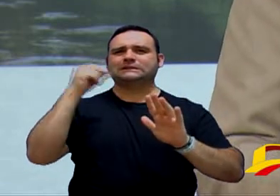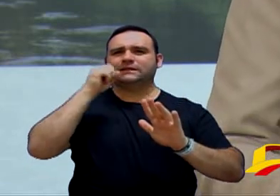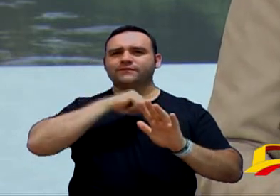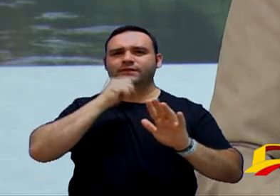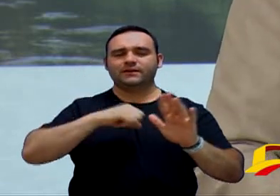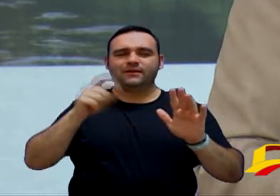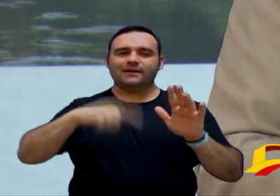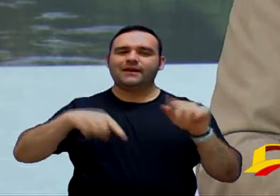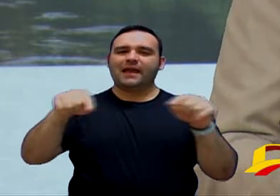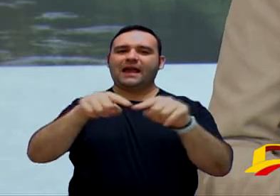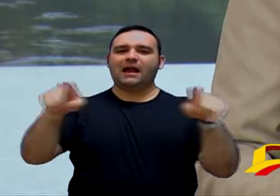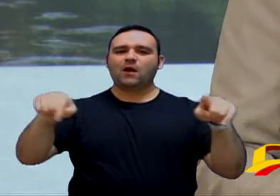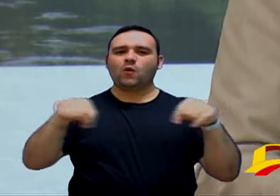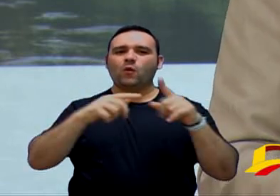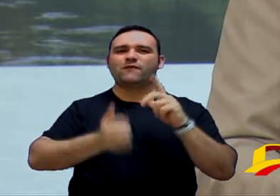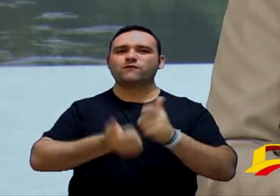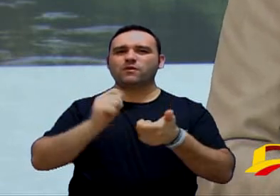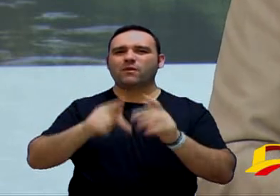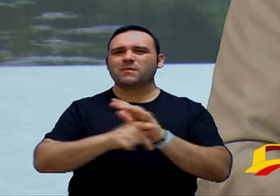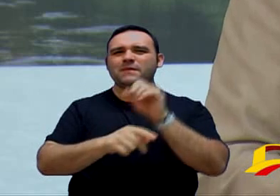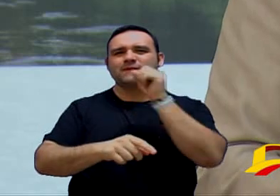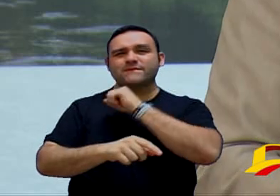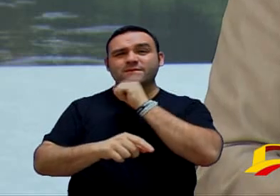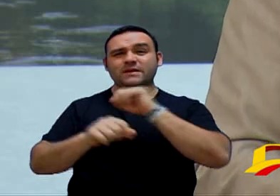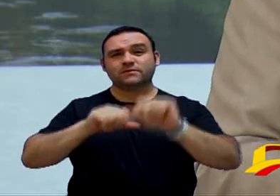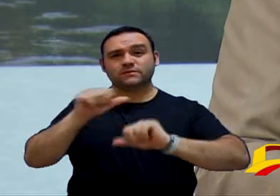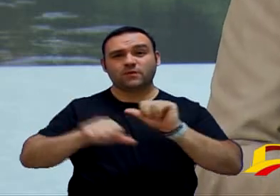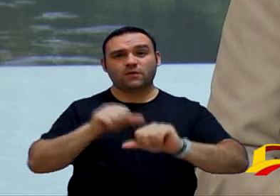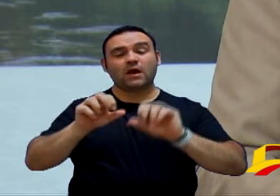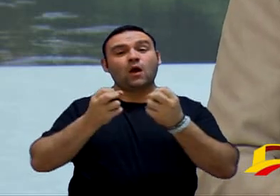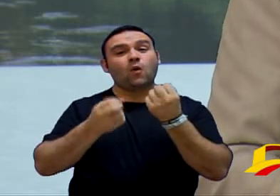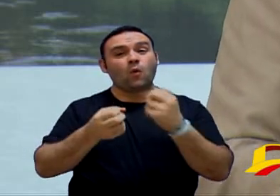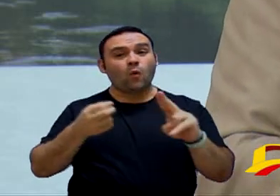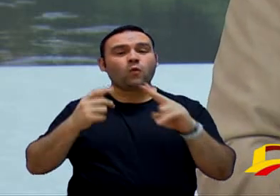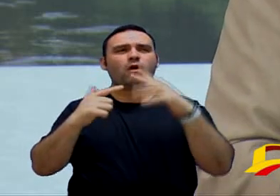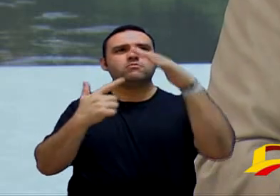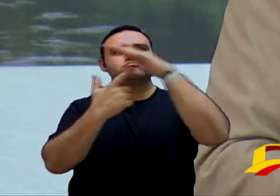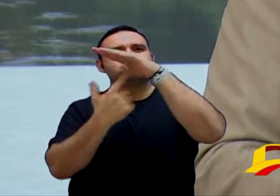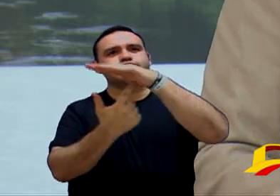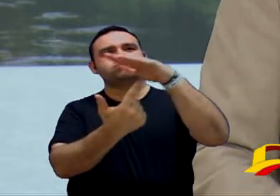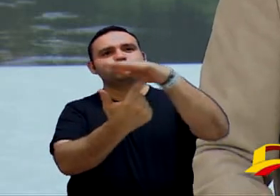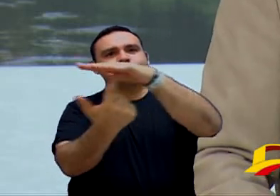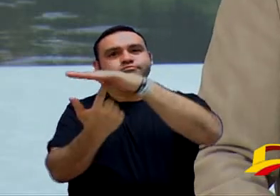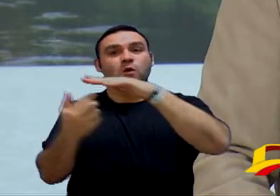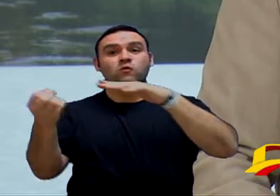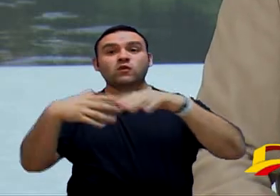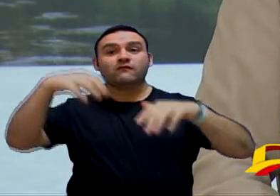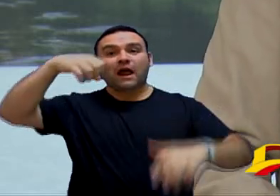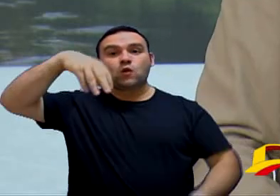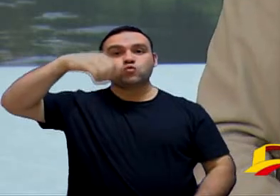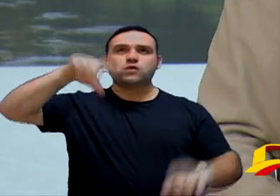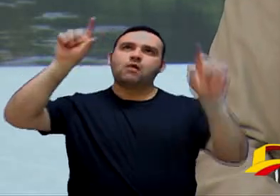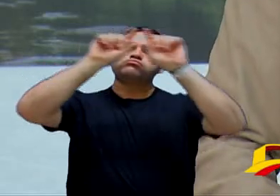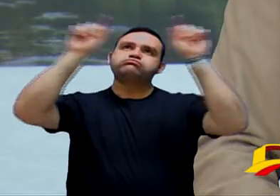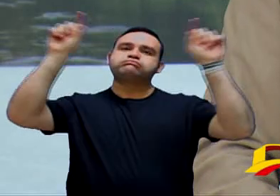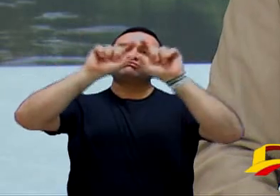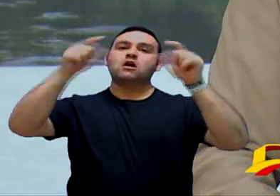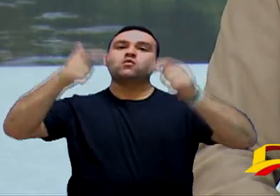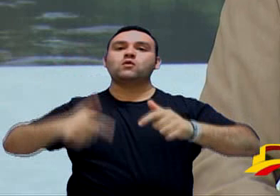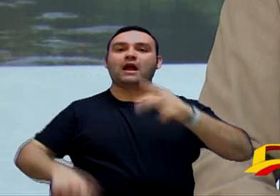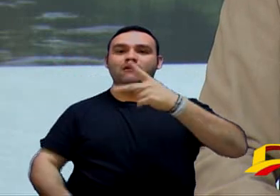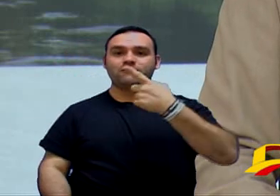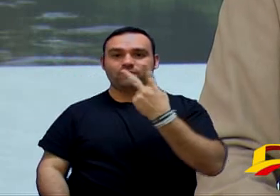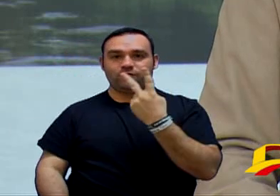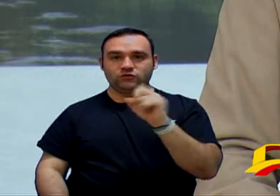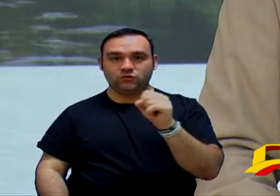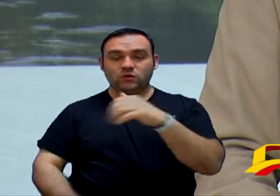uma quadra que é antiga então ou a troca que seria implantar ou a implantação de novas lâmpadas ali no Mineirão